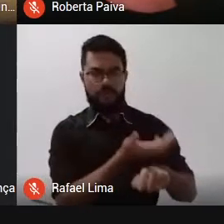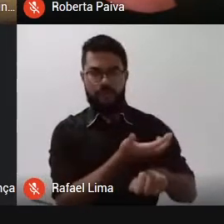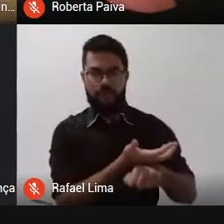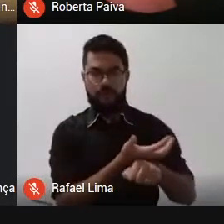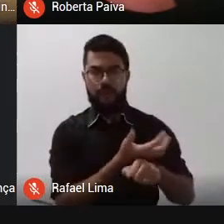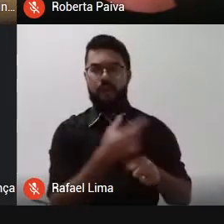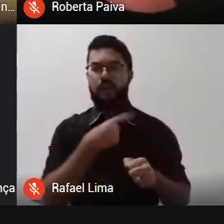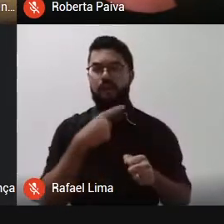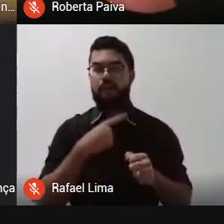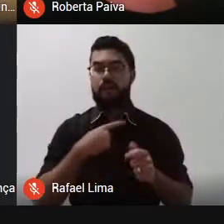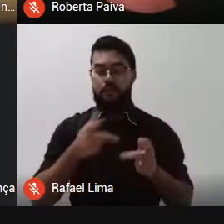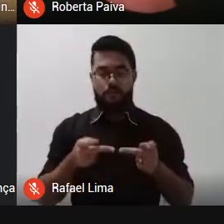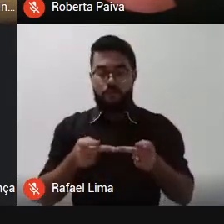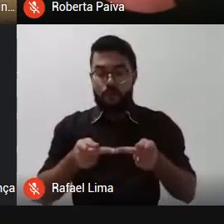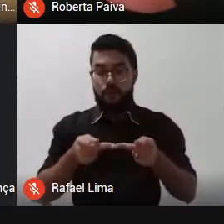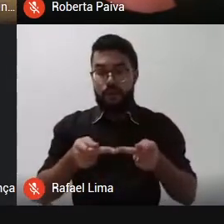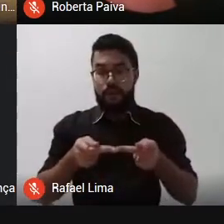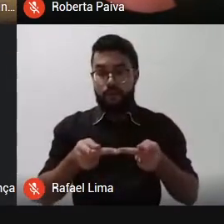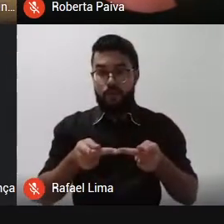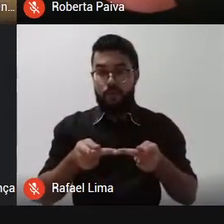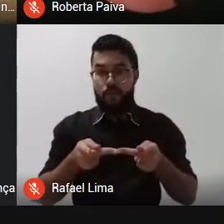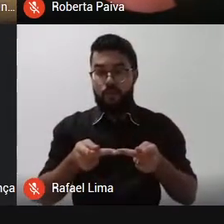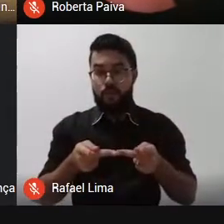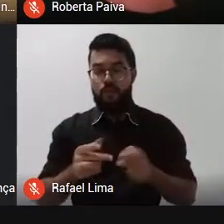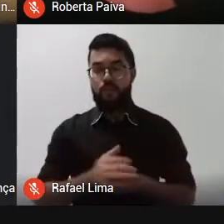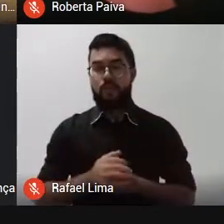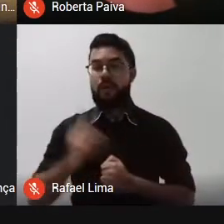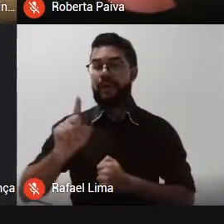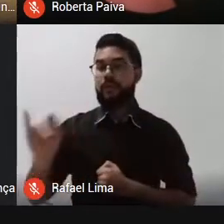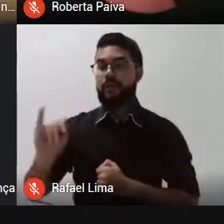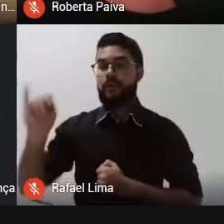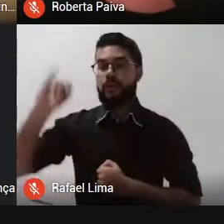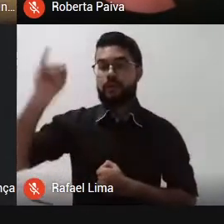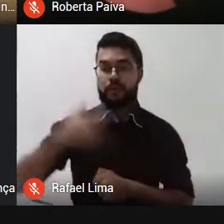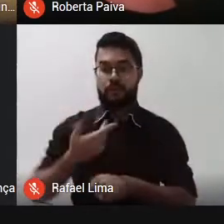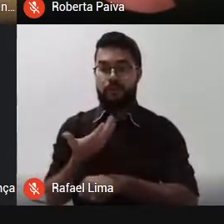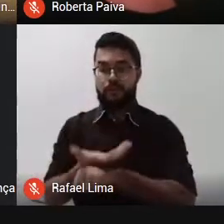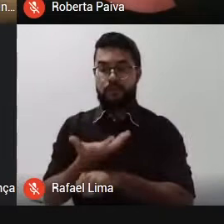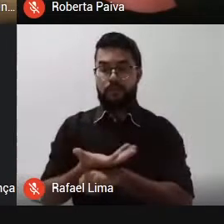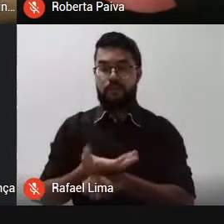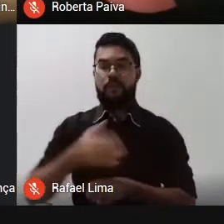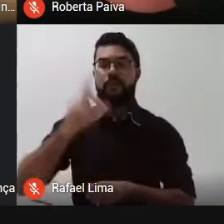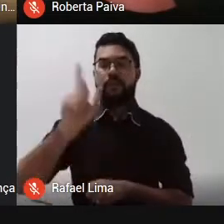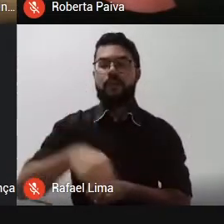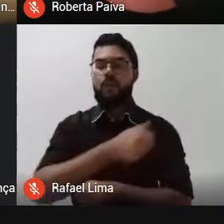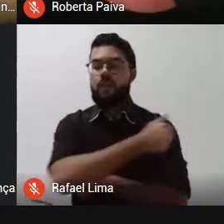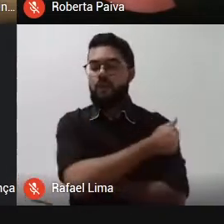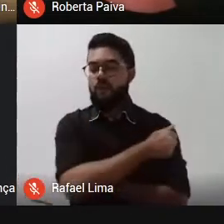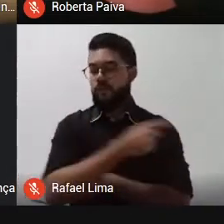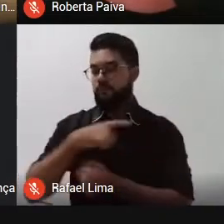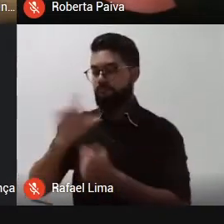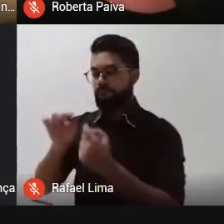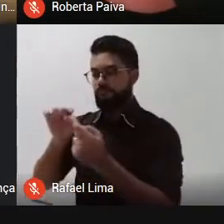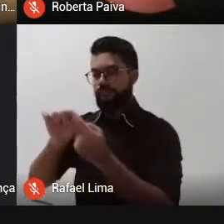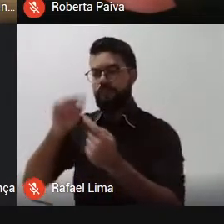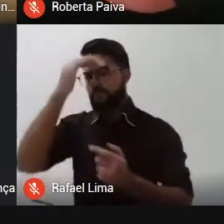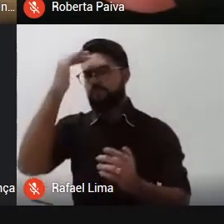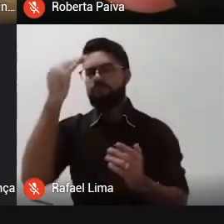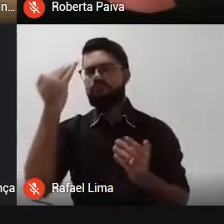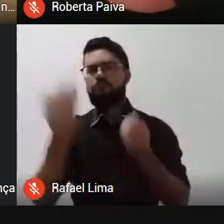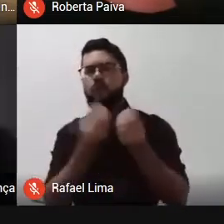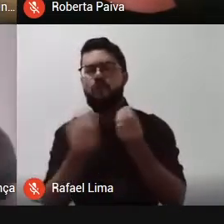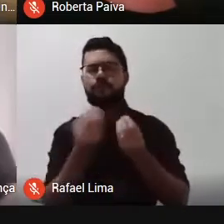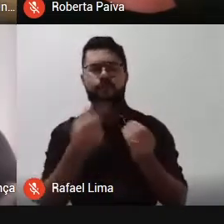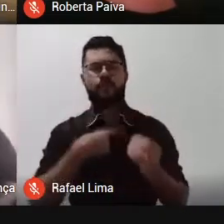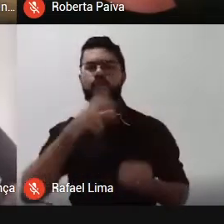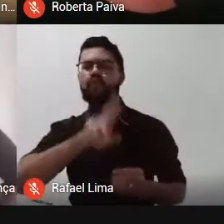um projeto, não. O importante dessa disciplina é fazer com que o aluno pense com a ferramenta. Então, para isso, tenho